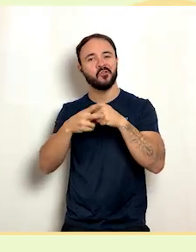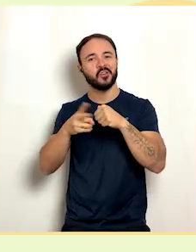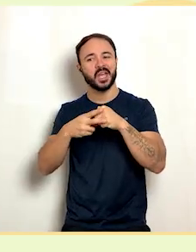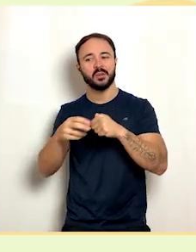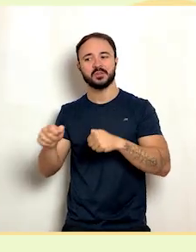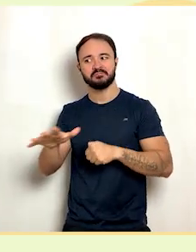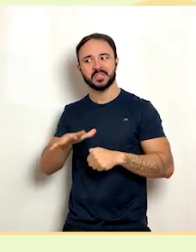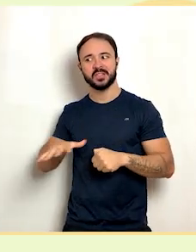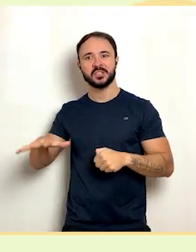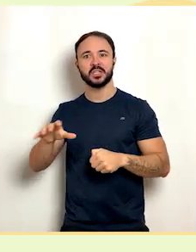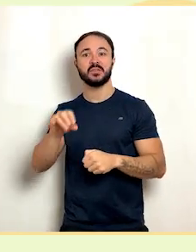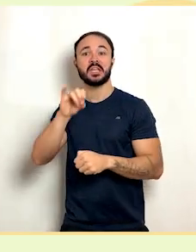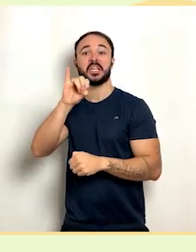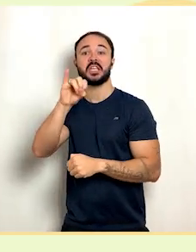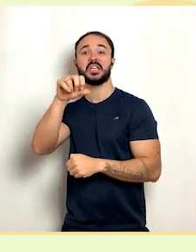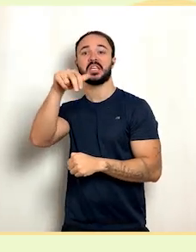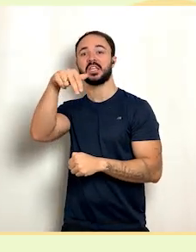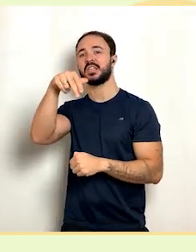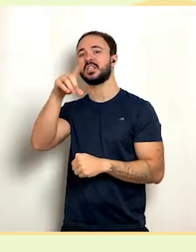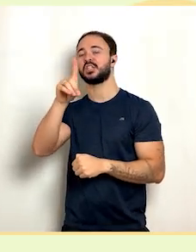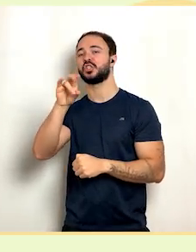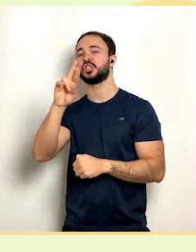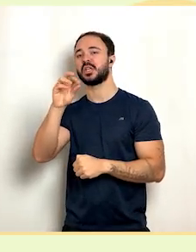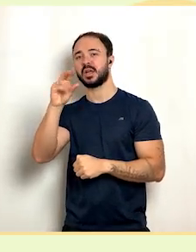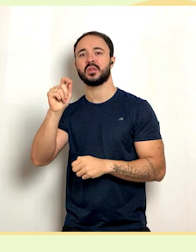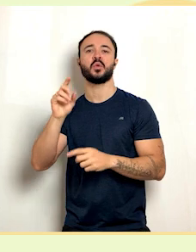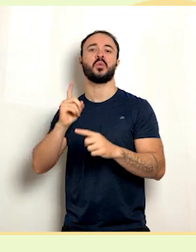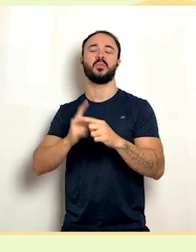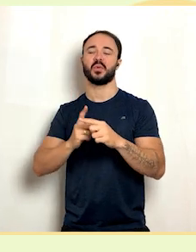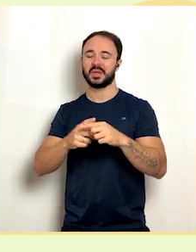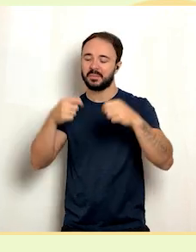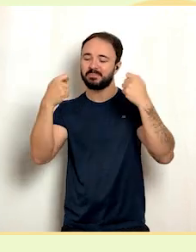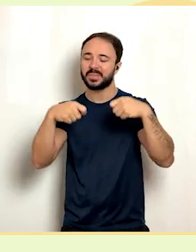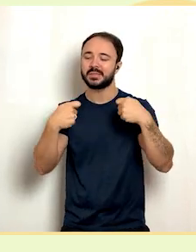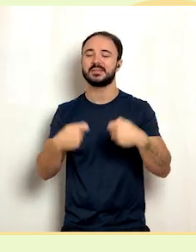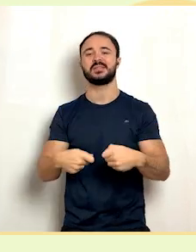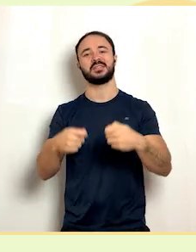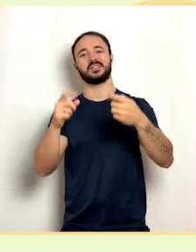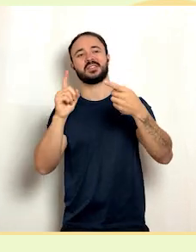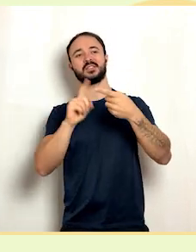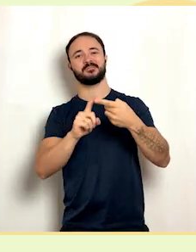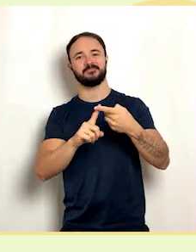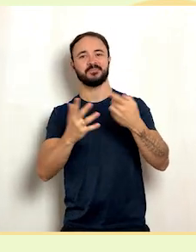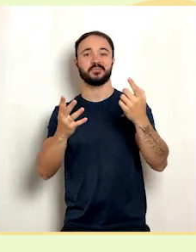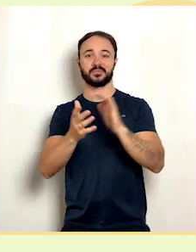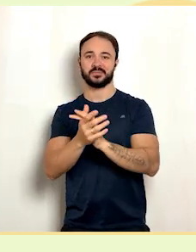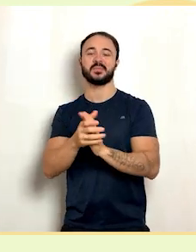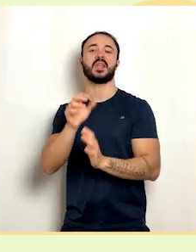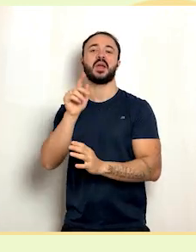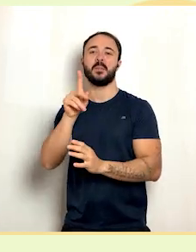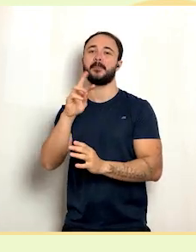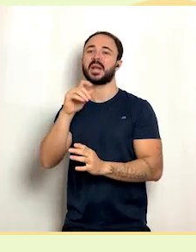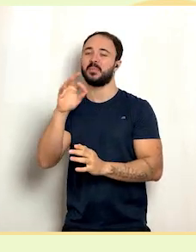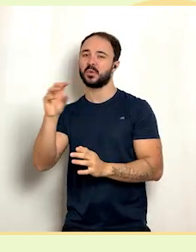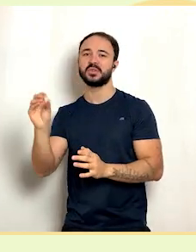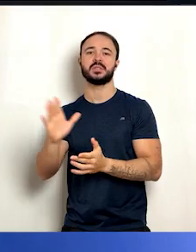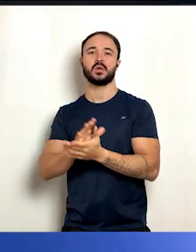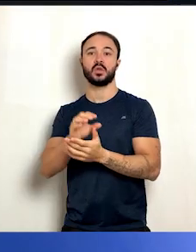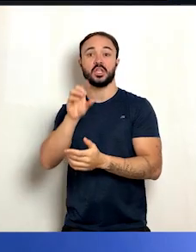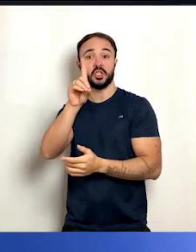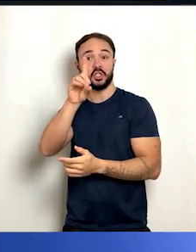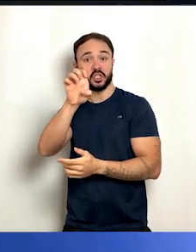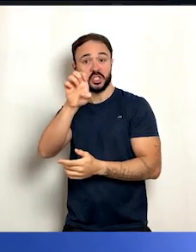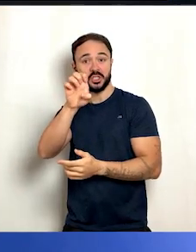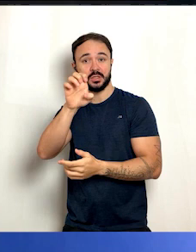pois o complemento veio acompanhado, veio precedido por uma preposição. E este complemento chamamos de objeto